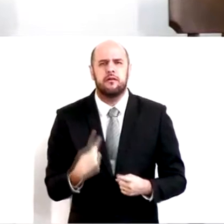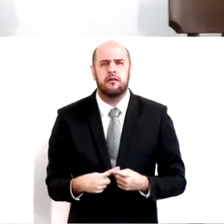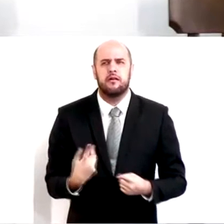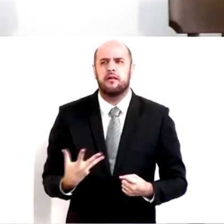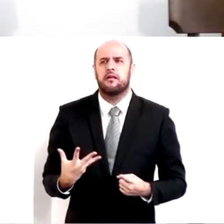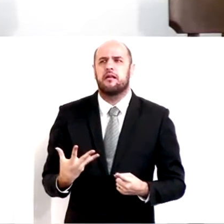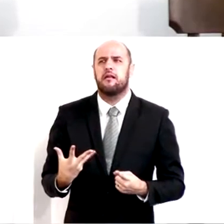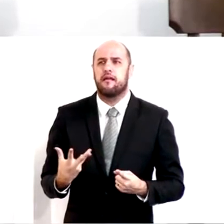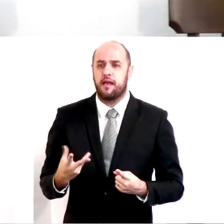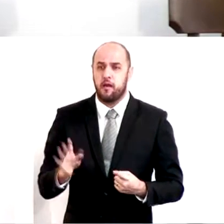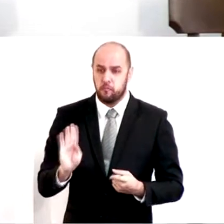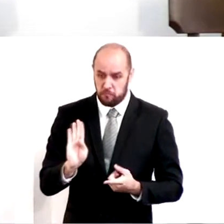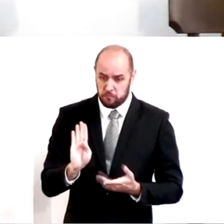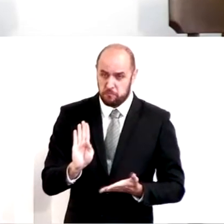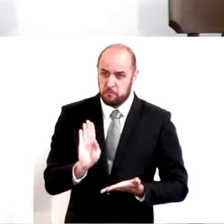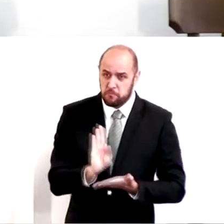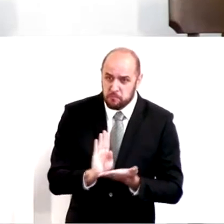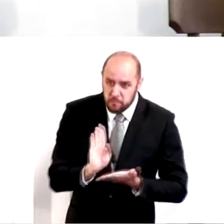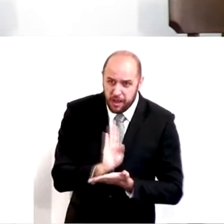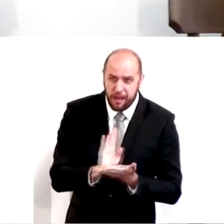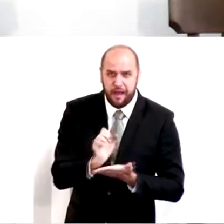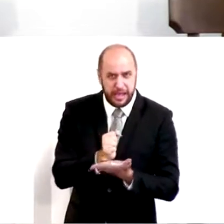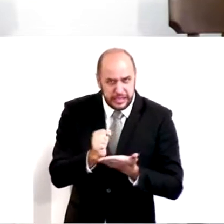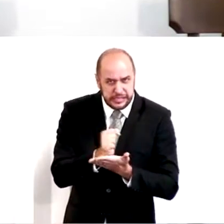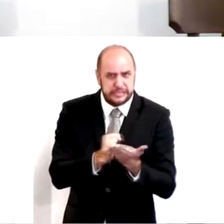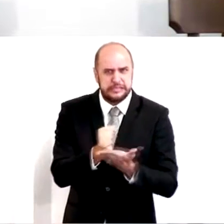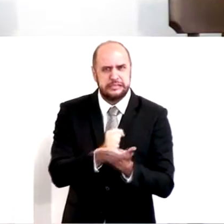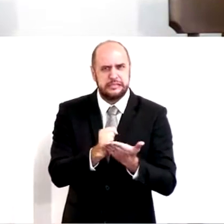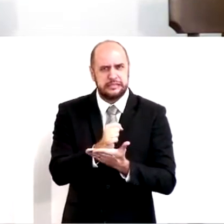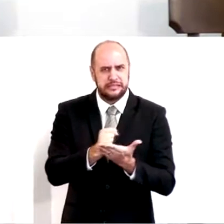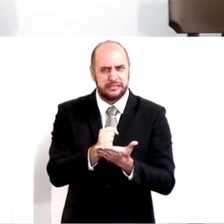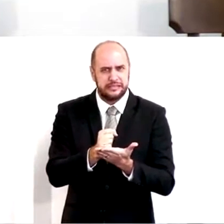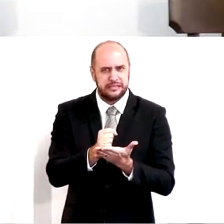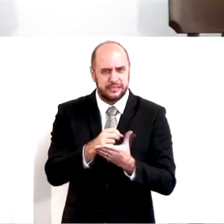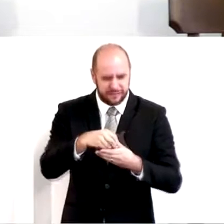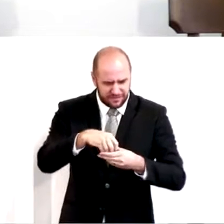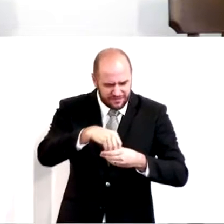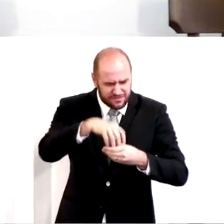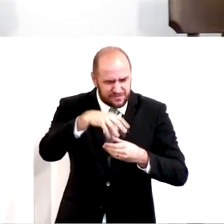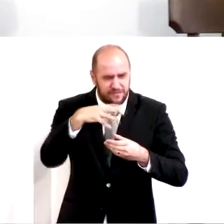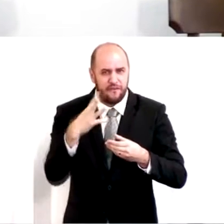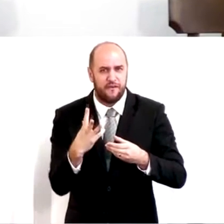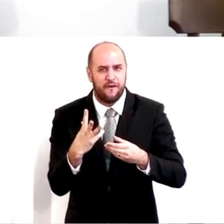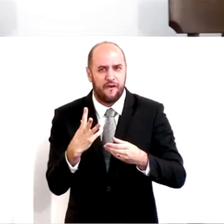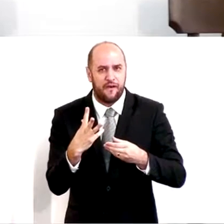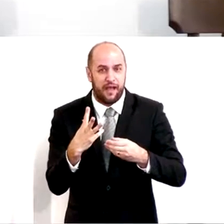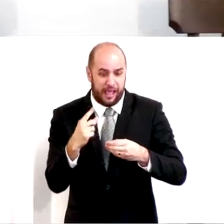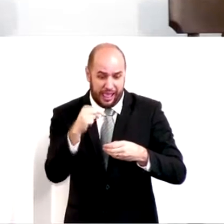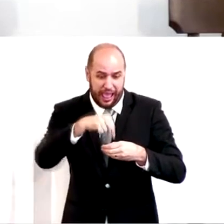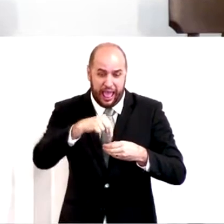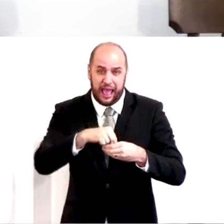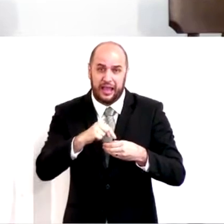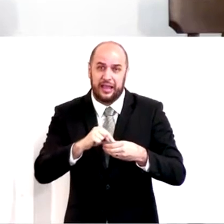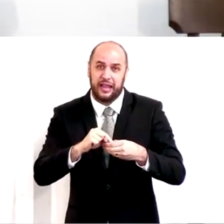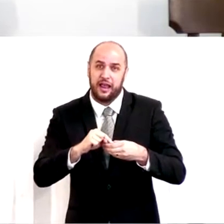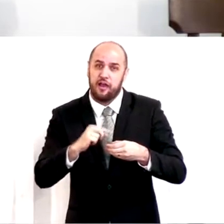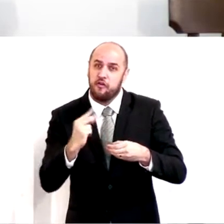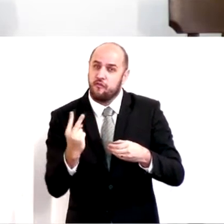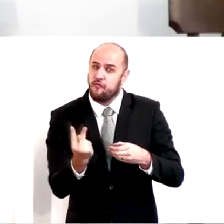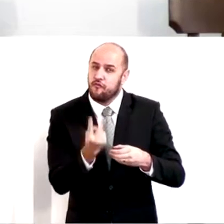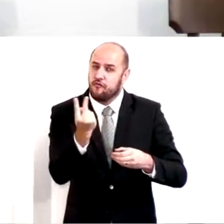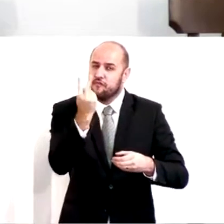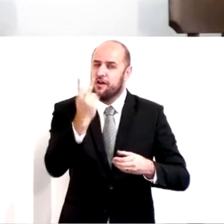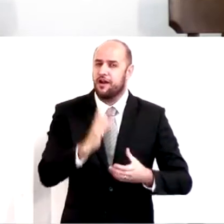a base da essência, é ali que está o seu valor. Você já notou como o